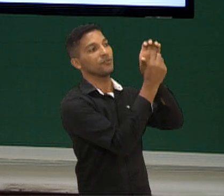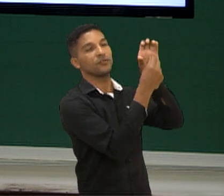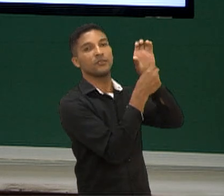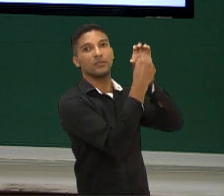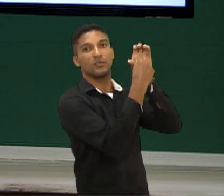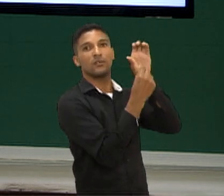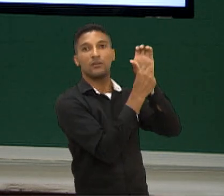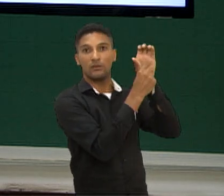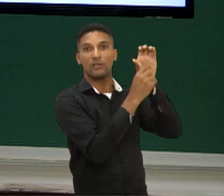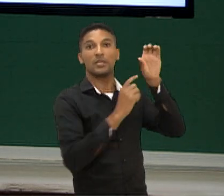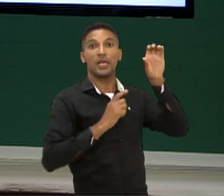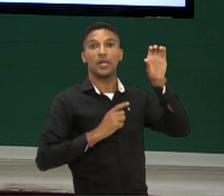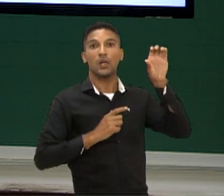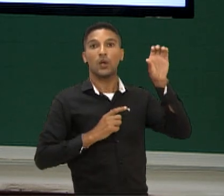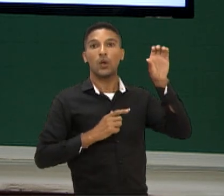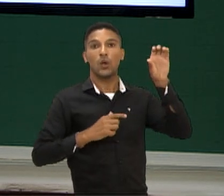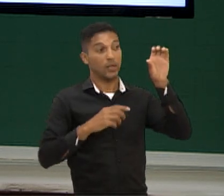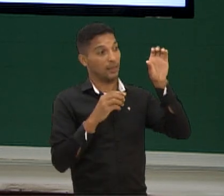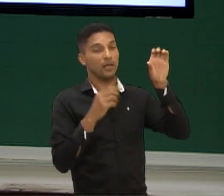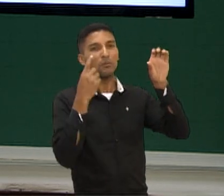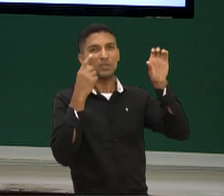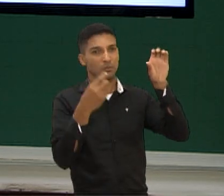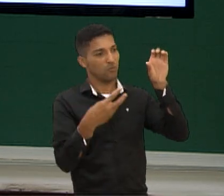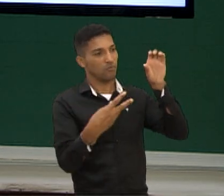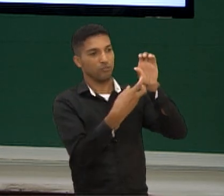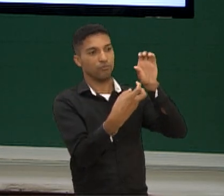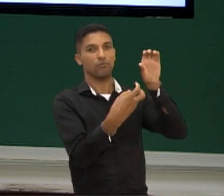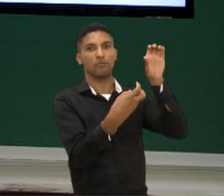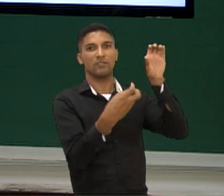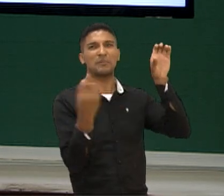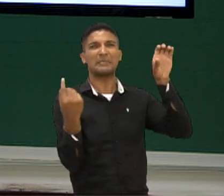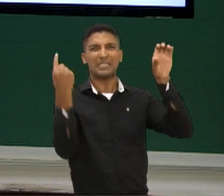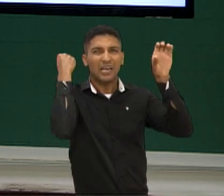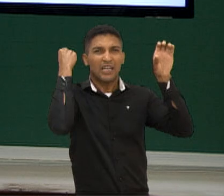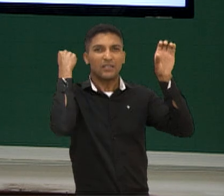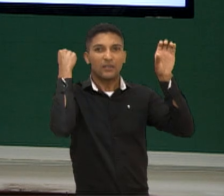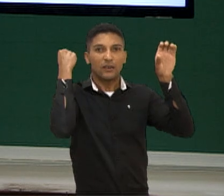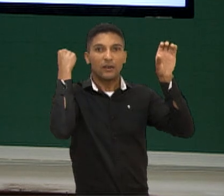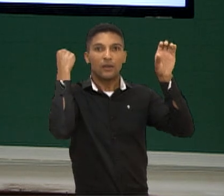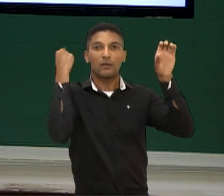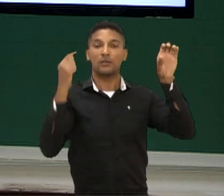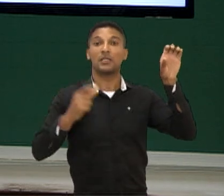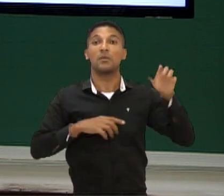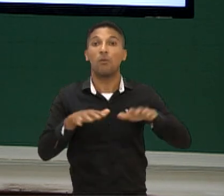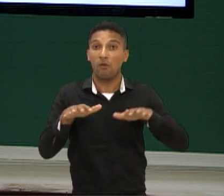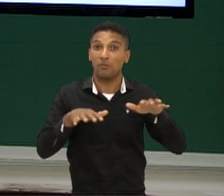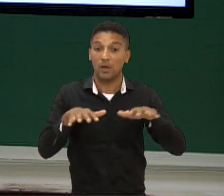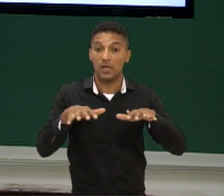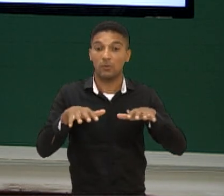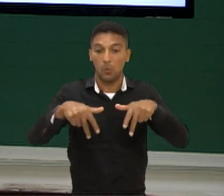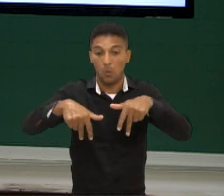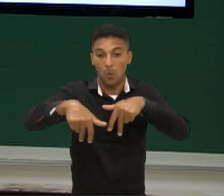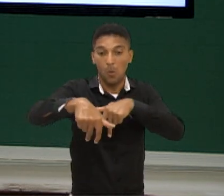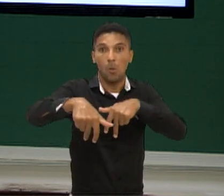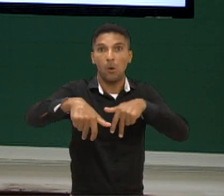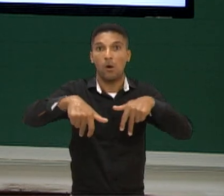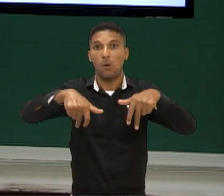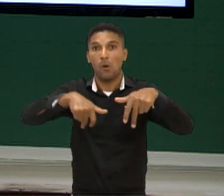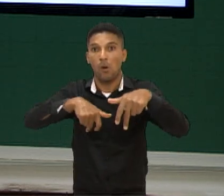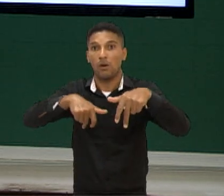Tem movimentos, né? Dentro do desenho nós conseguimos identificar que eles estão se movimentando e assim a